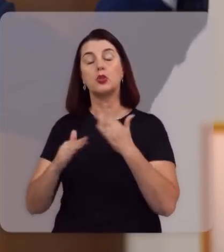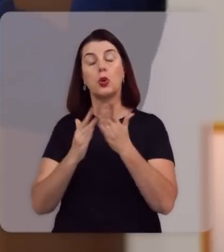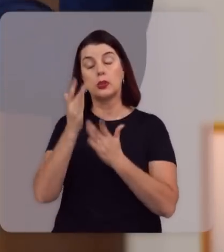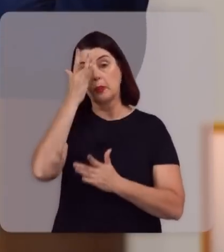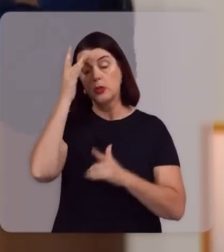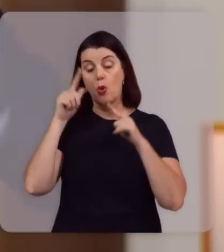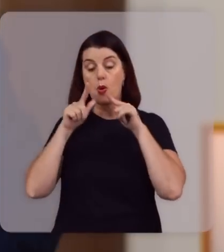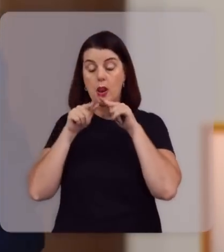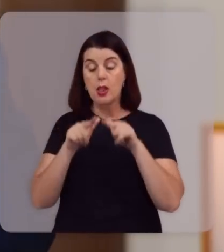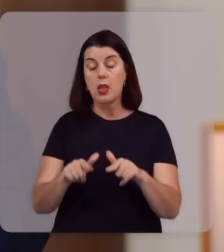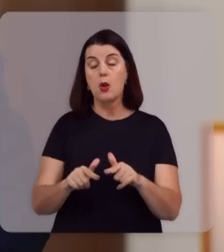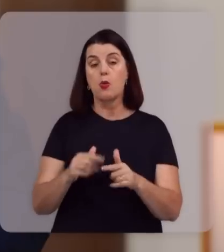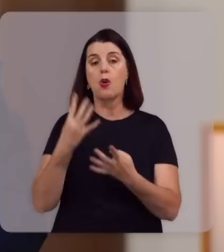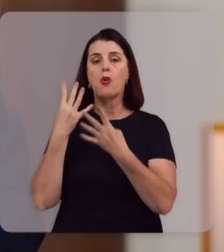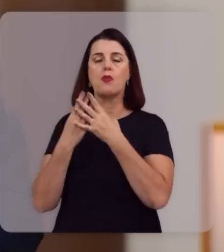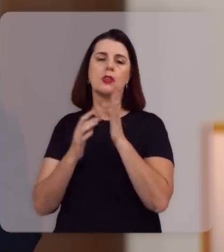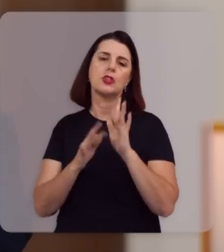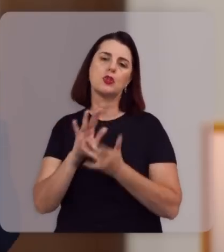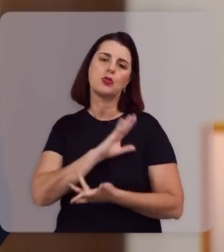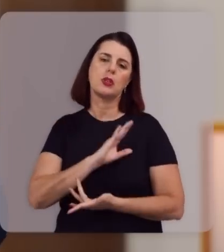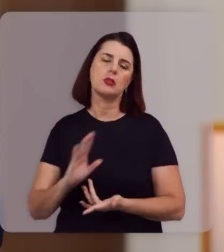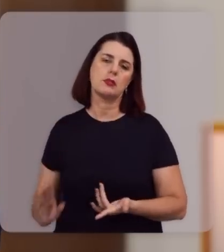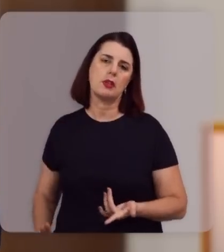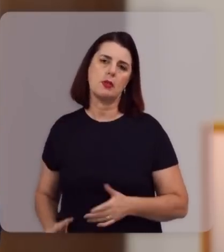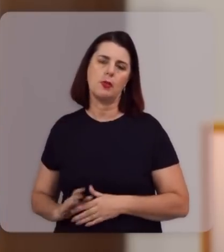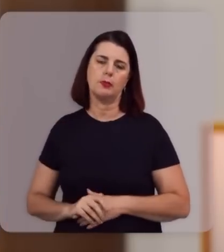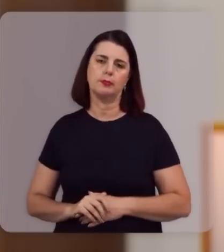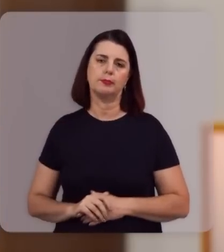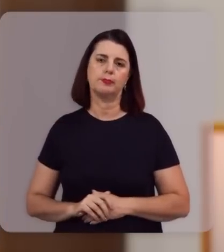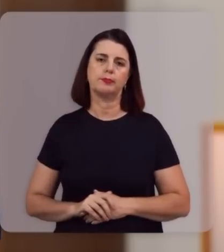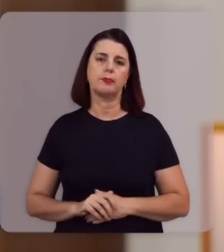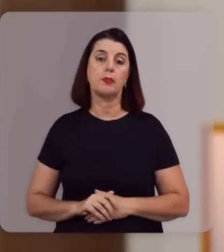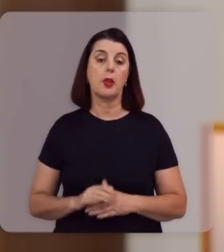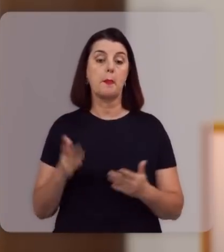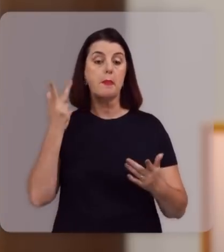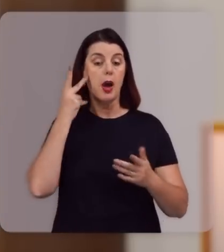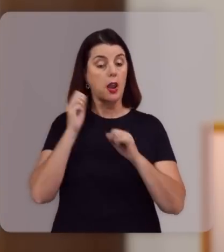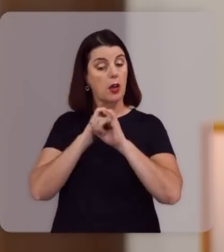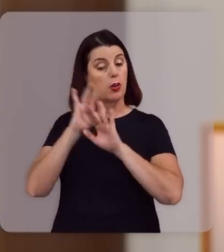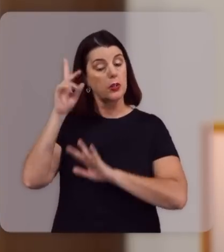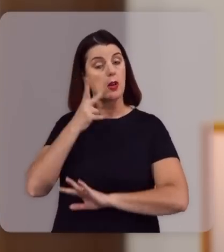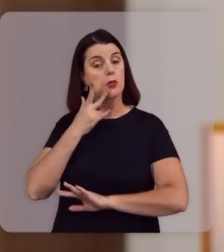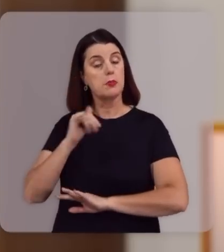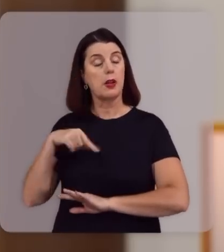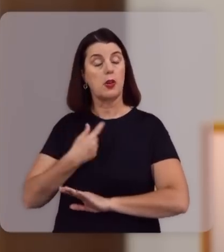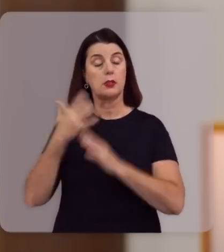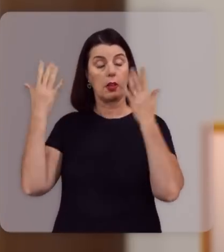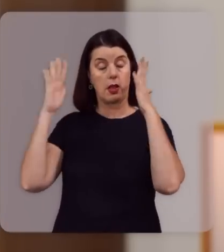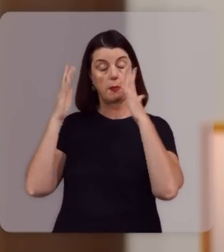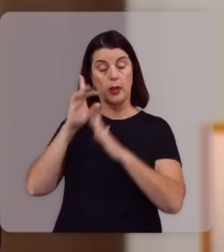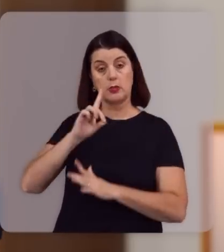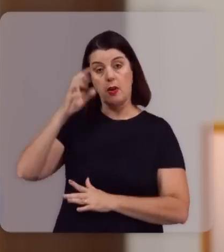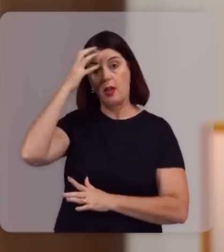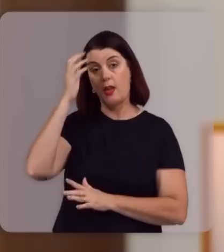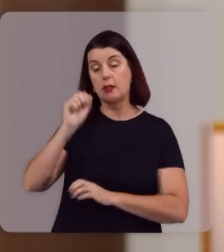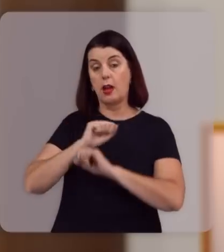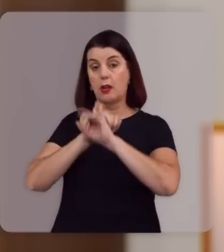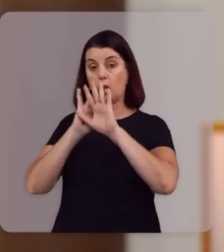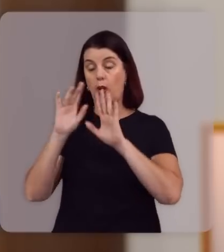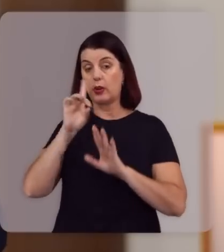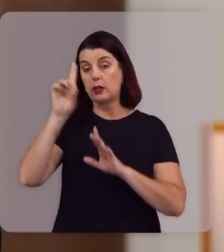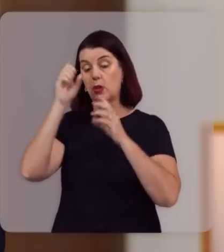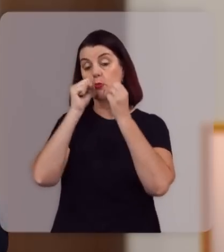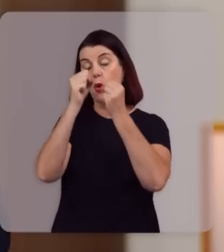Senhor, para a glória de Deus Pai. Nós estamos aqui celebrando o Rei da Glória, nós estamos celebrando aqui o